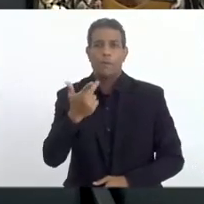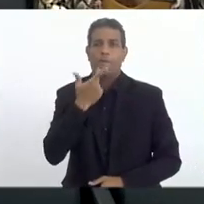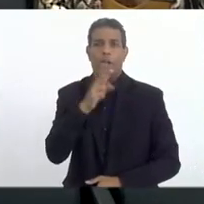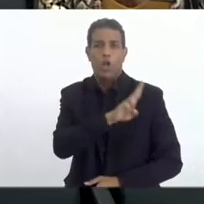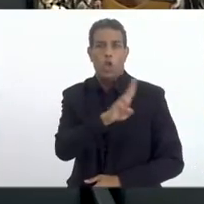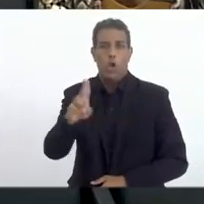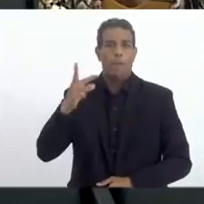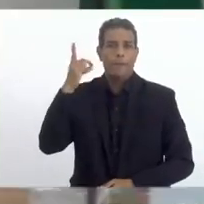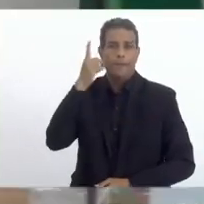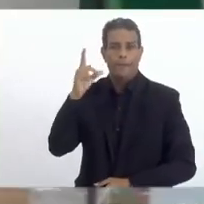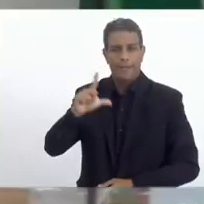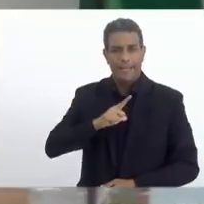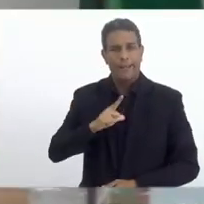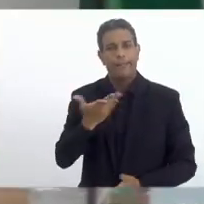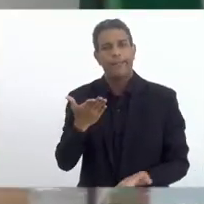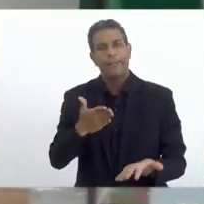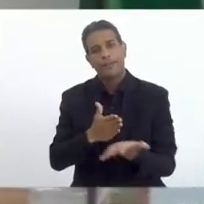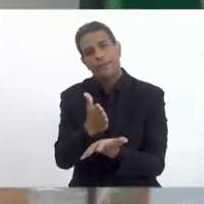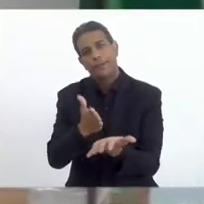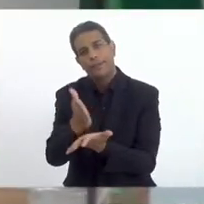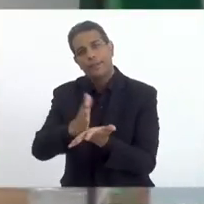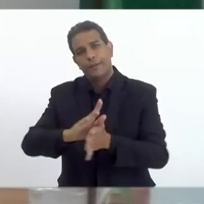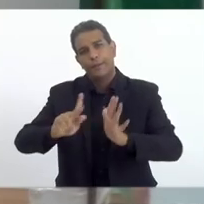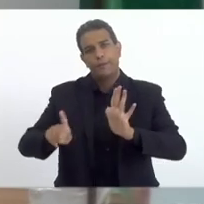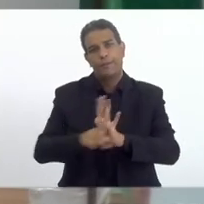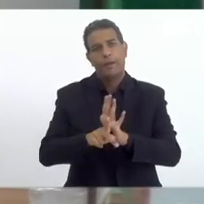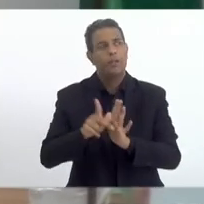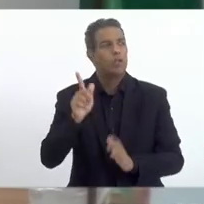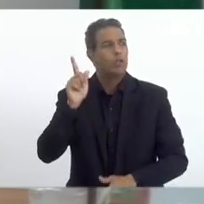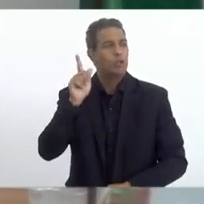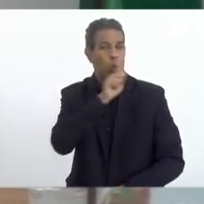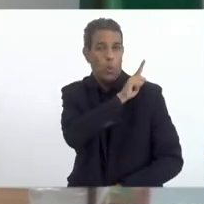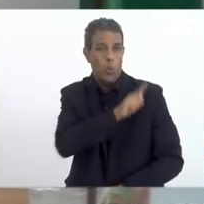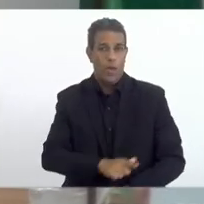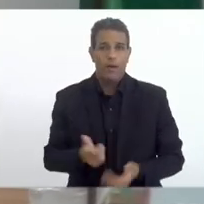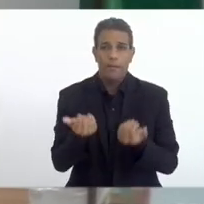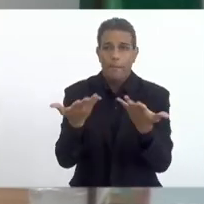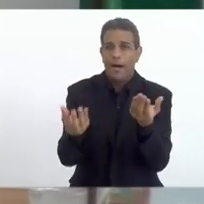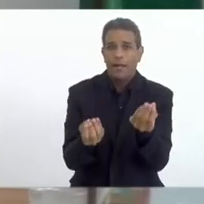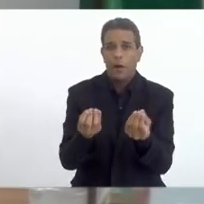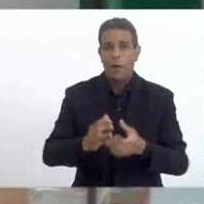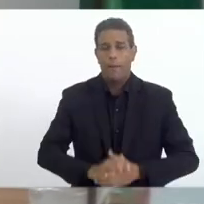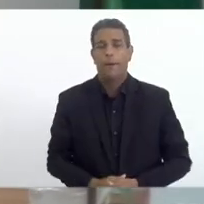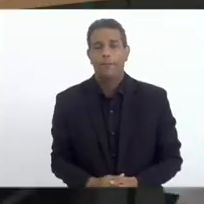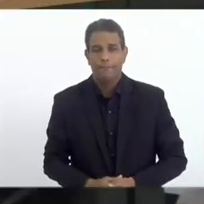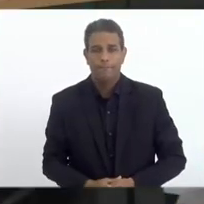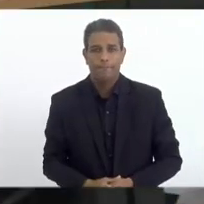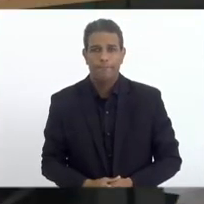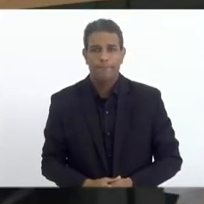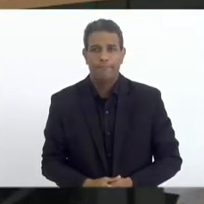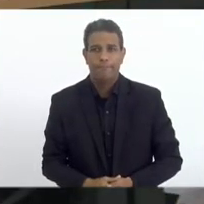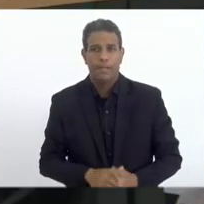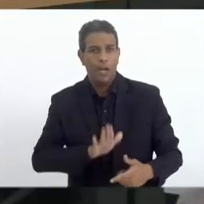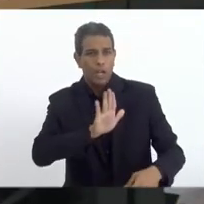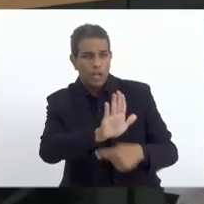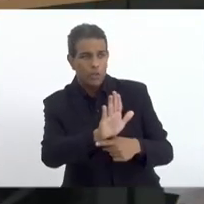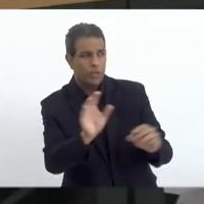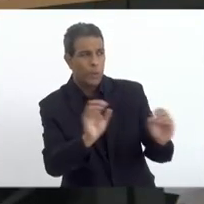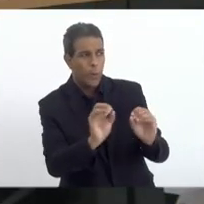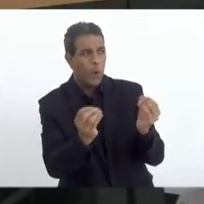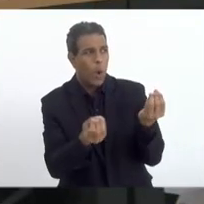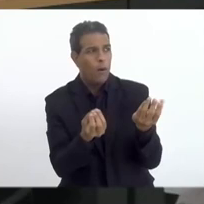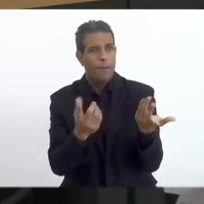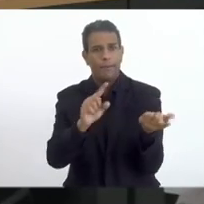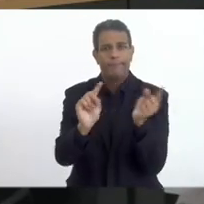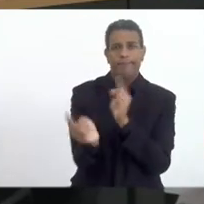nominar, que faz as emendas que o governo manda. Isso aí. Parece que está ajudando, mas, no fundo...